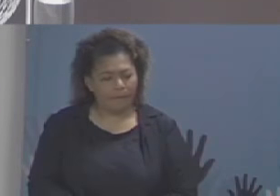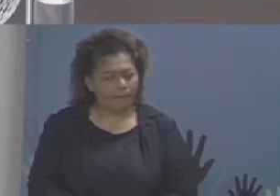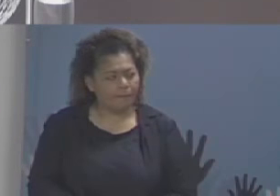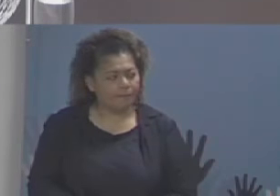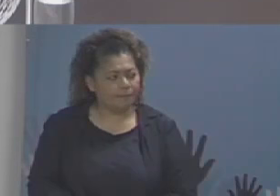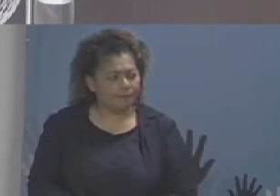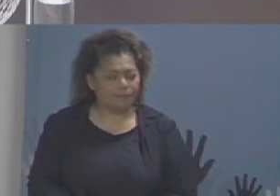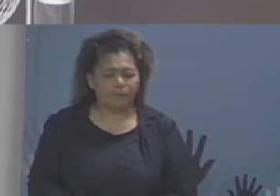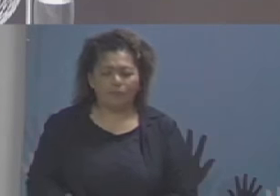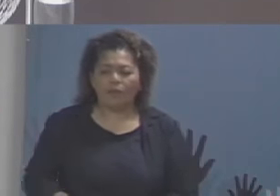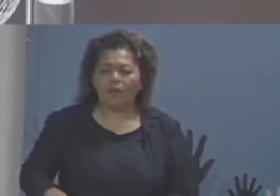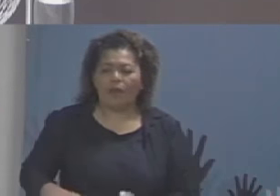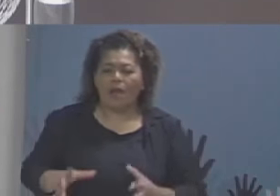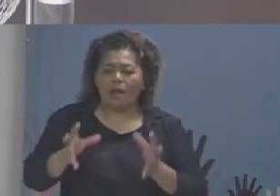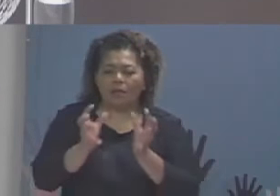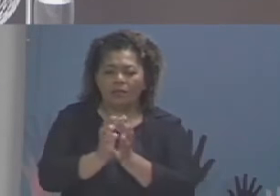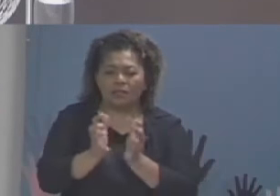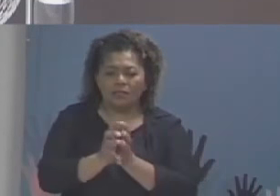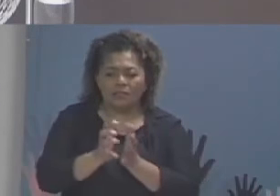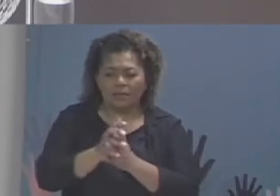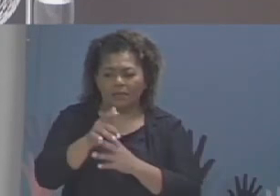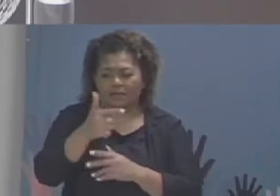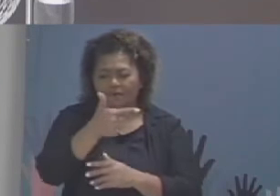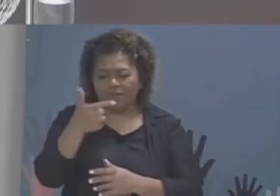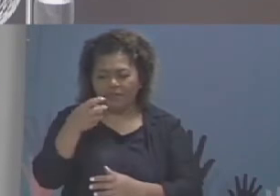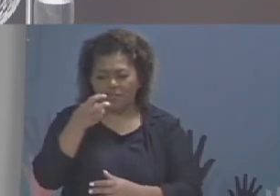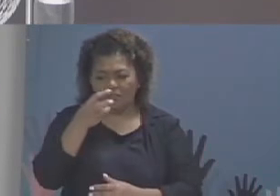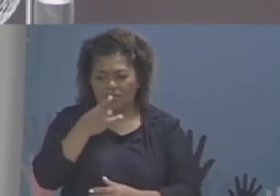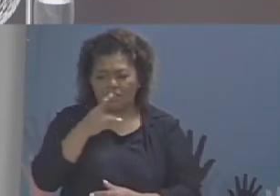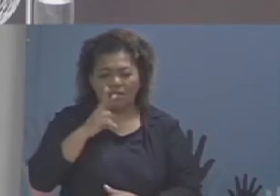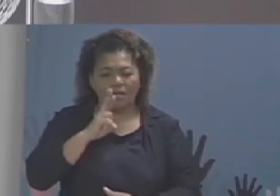Candidato da chapa 23 responderá a próxima pergunta.